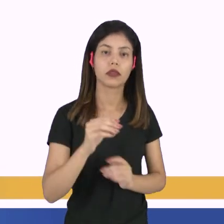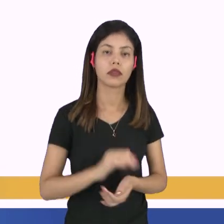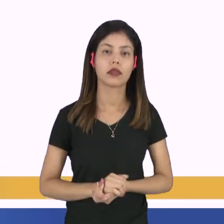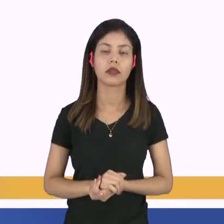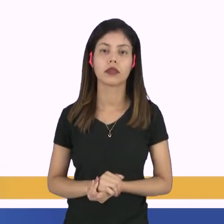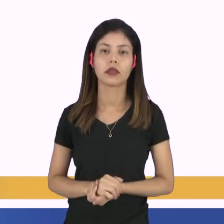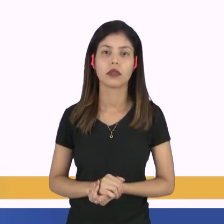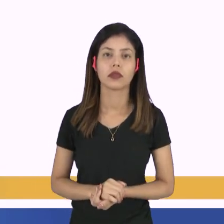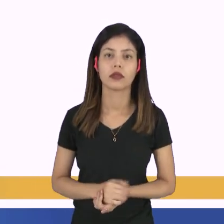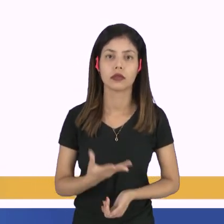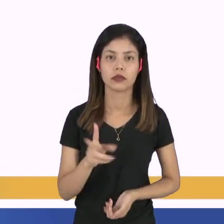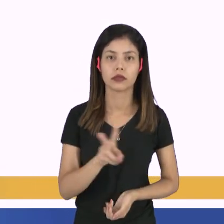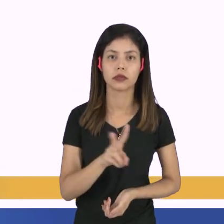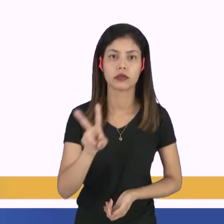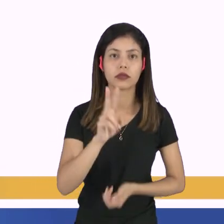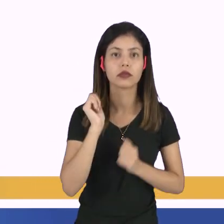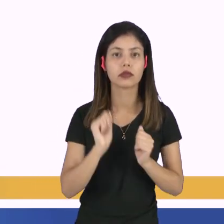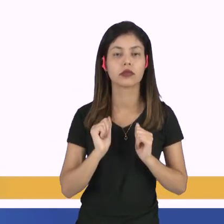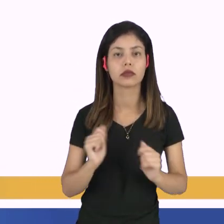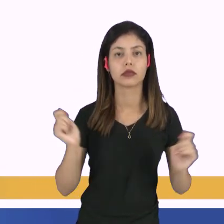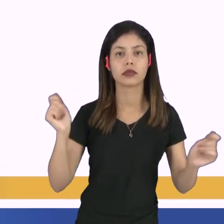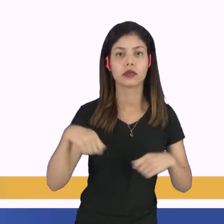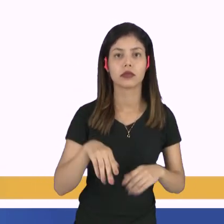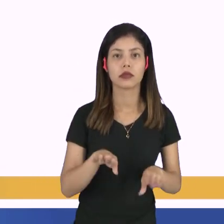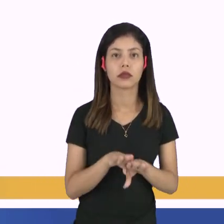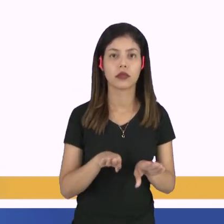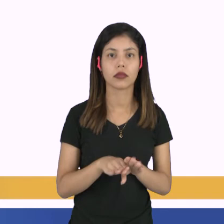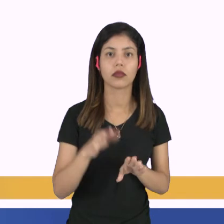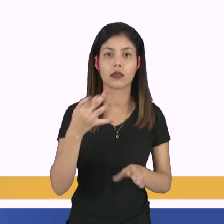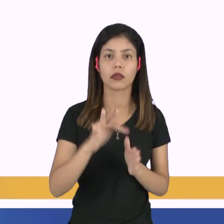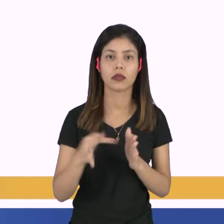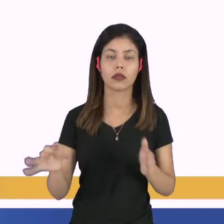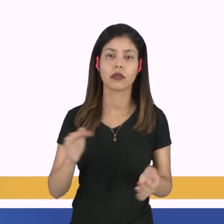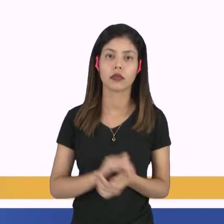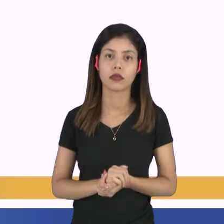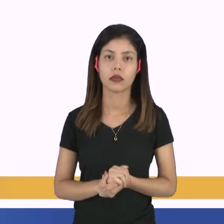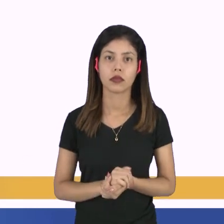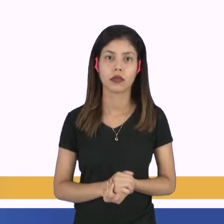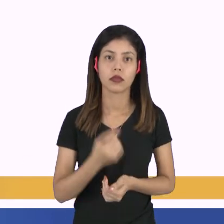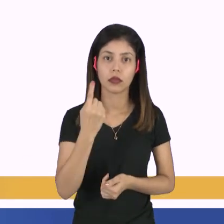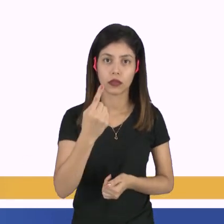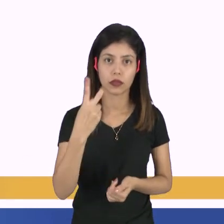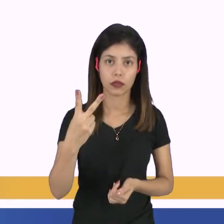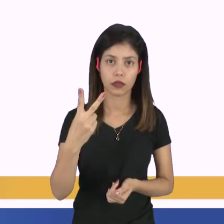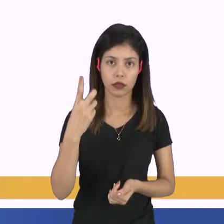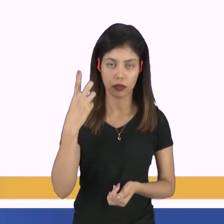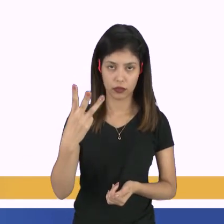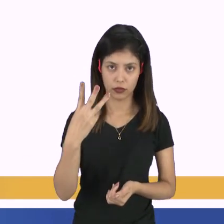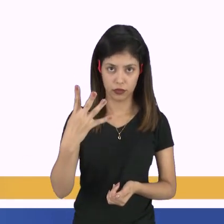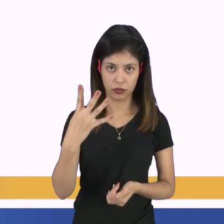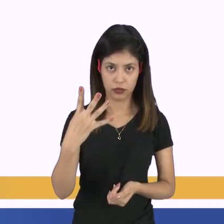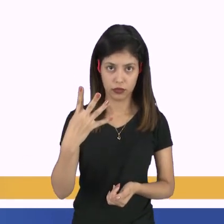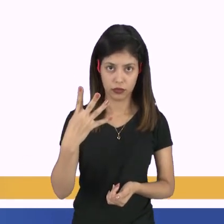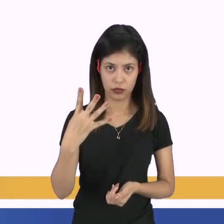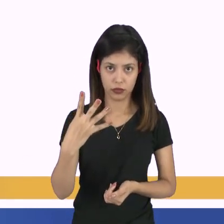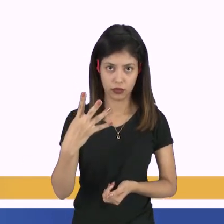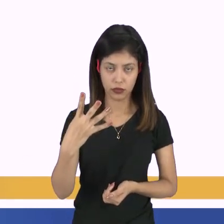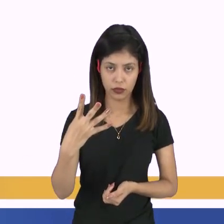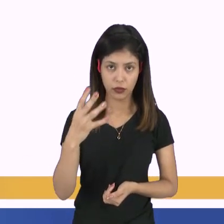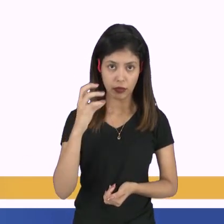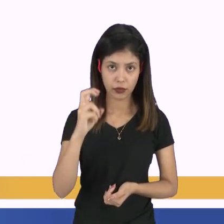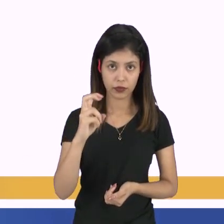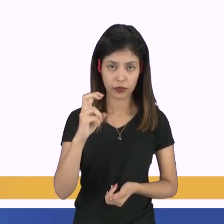seja, os valores que poderiam pertencer ao domínio dessa função é o número 1, o número 2, o número 4, o